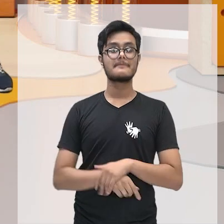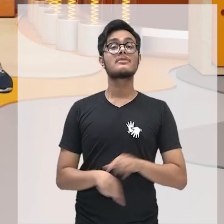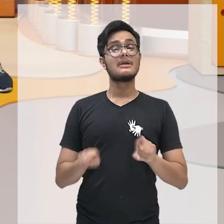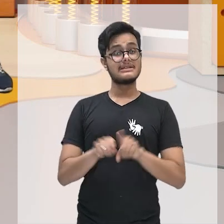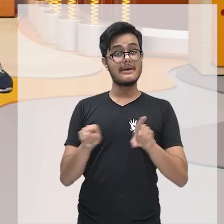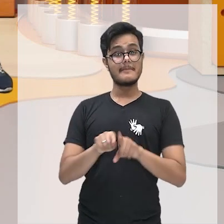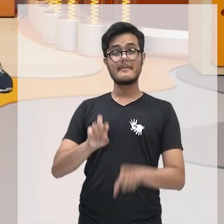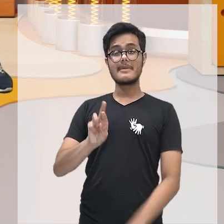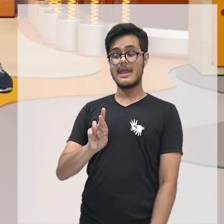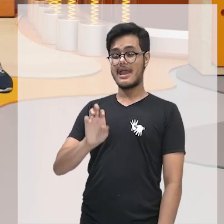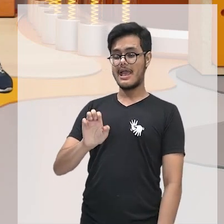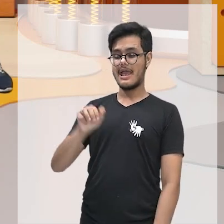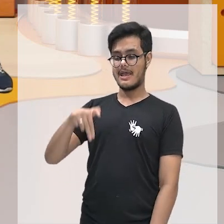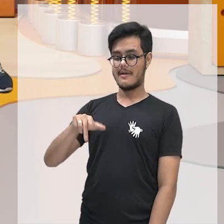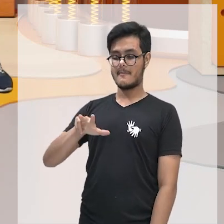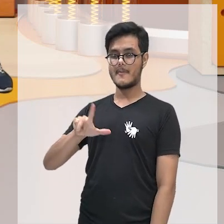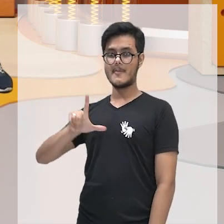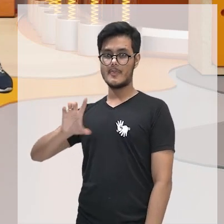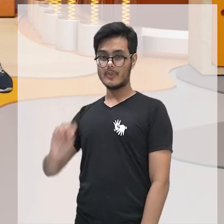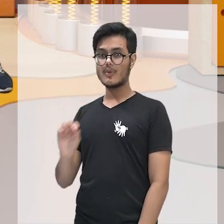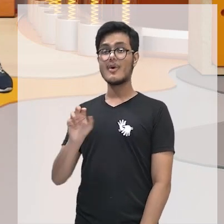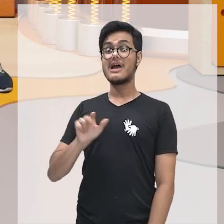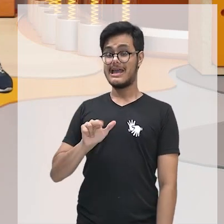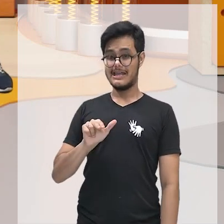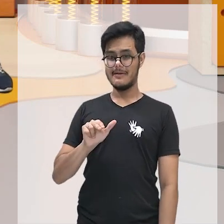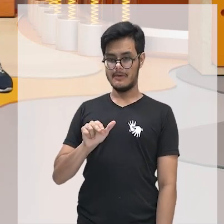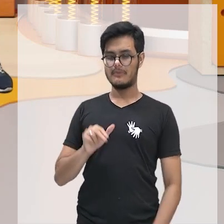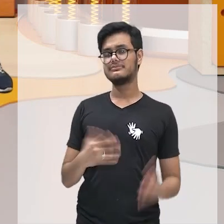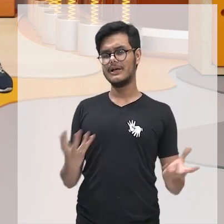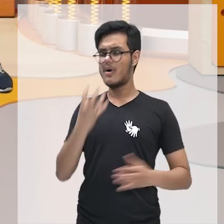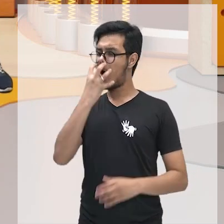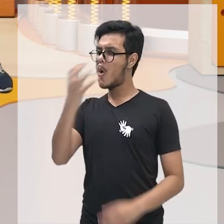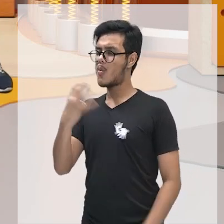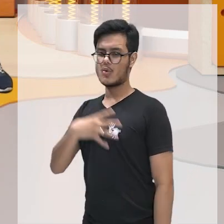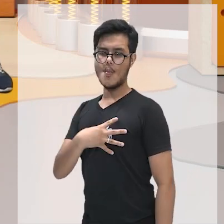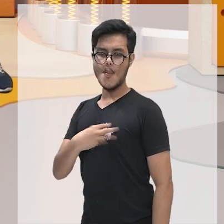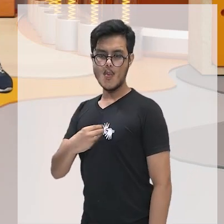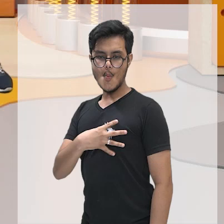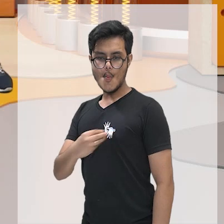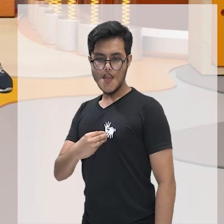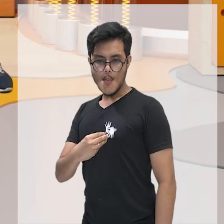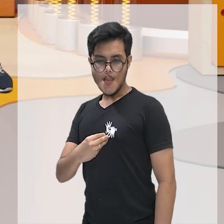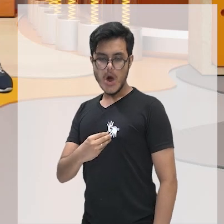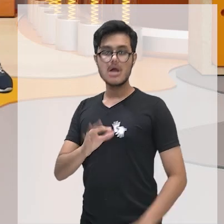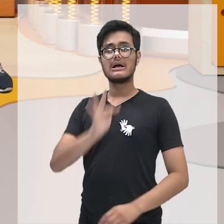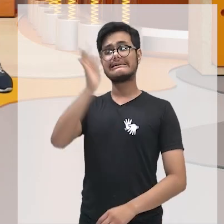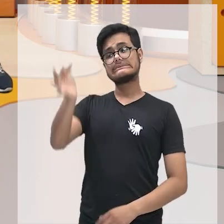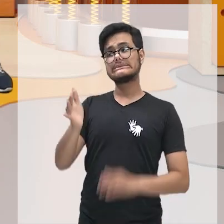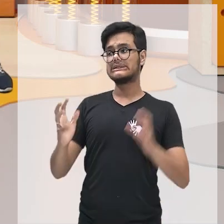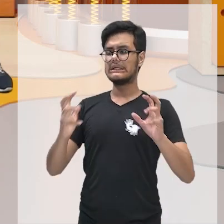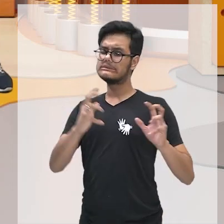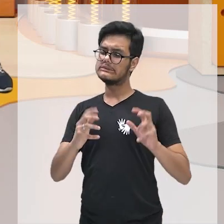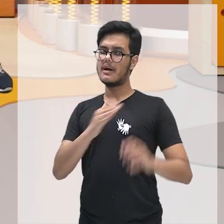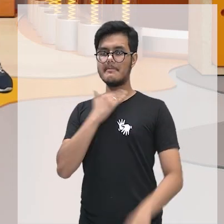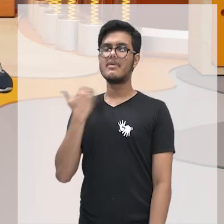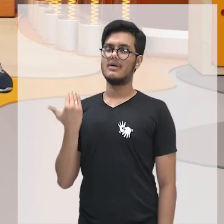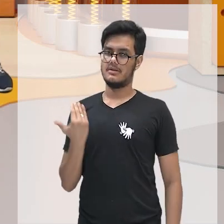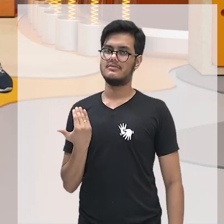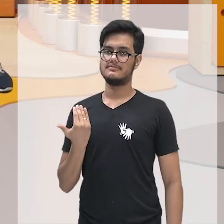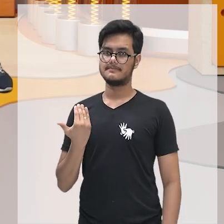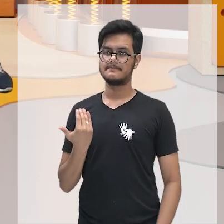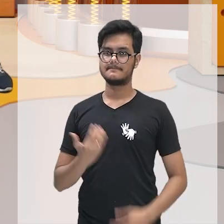irmão ren foi amamentado por uma loba e posteriormente um desacordo Rômulo